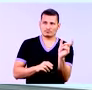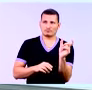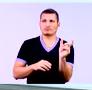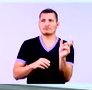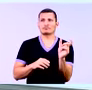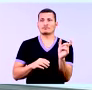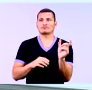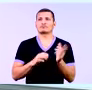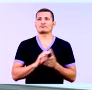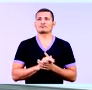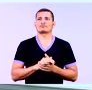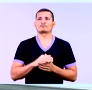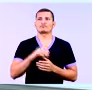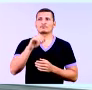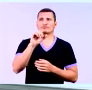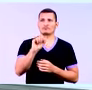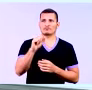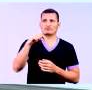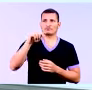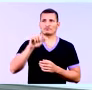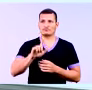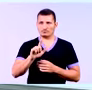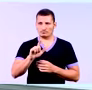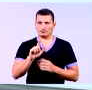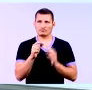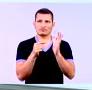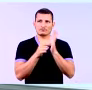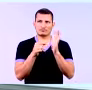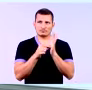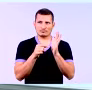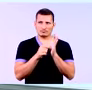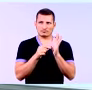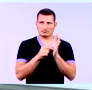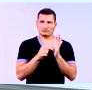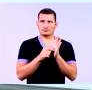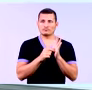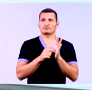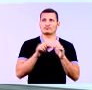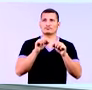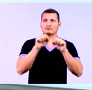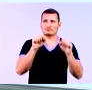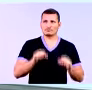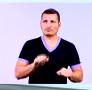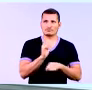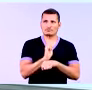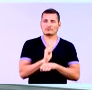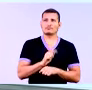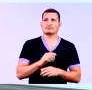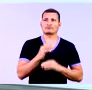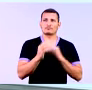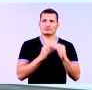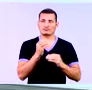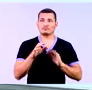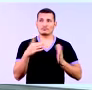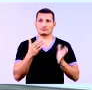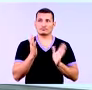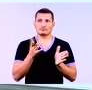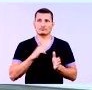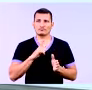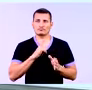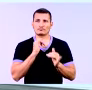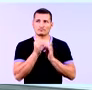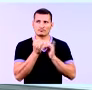utilizamos os comandos SQL por meio das ferramentas fornecidas pelo sistema gerenciador de banco de dados, então nós já temos o dado armazenado.